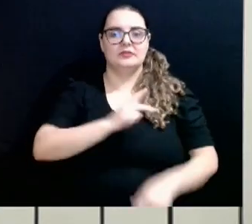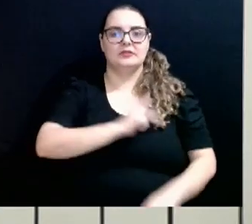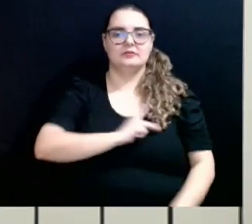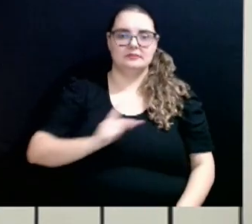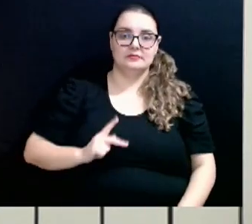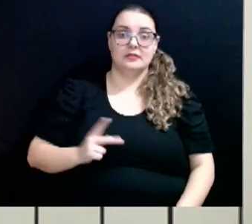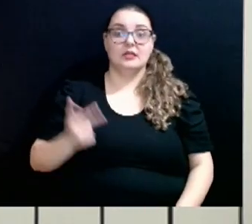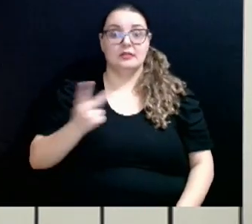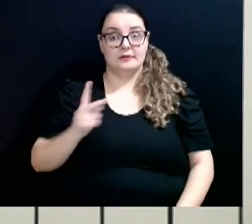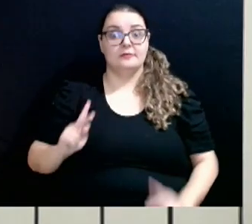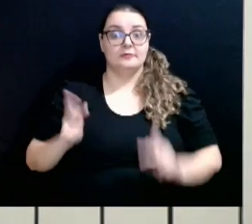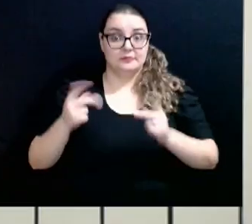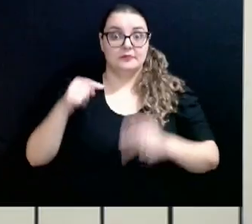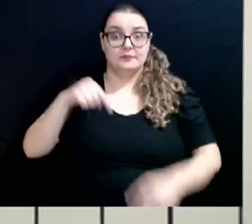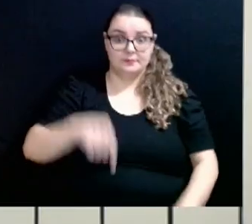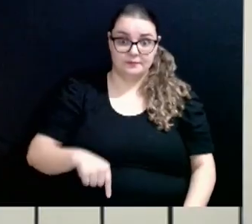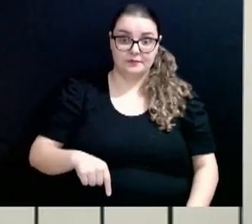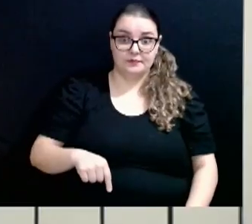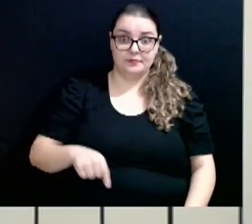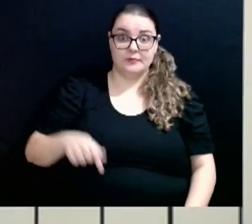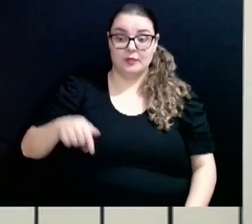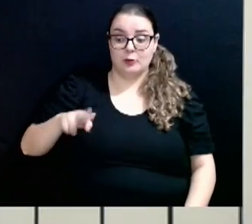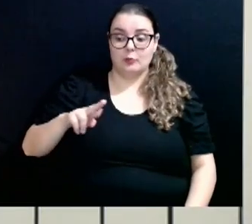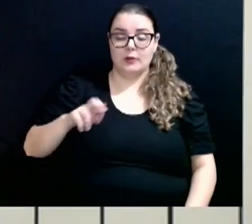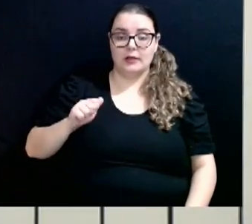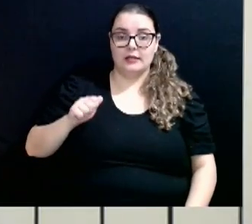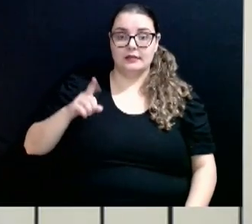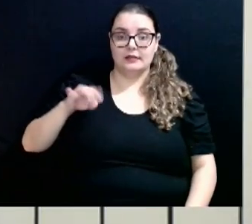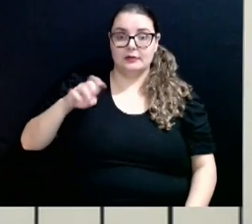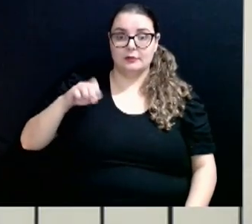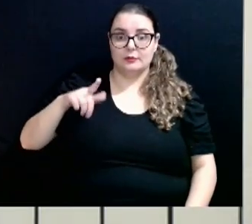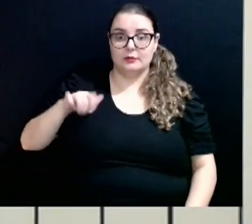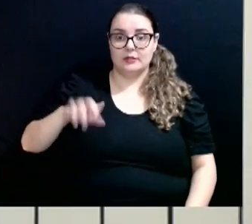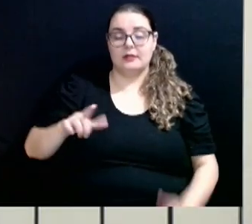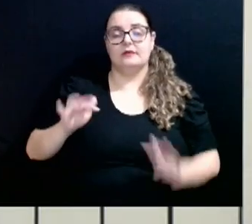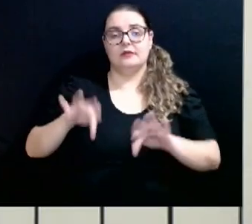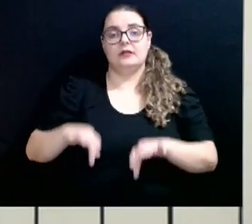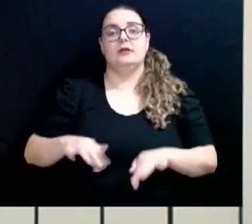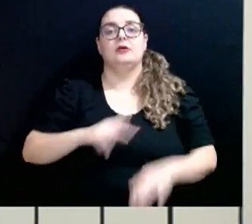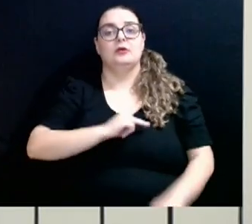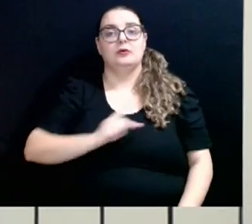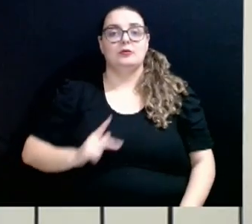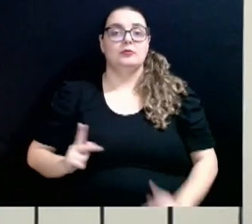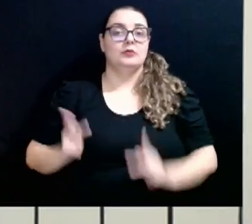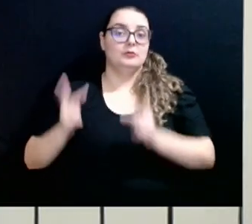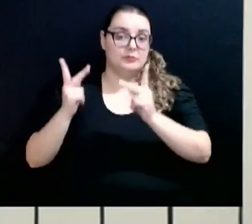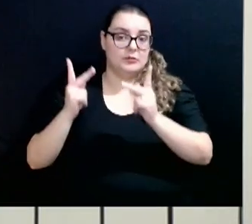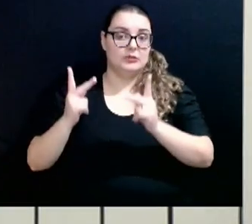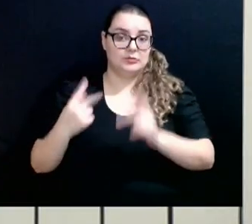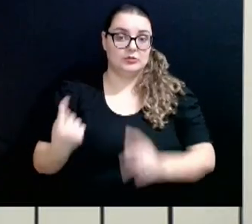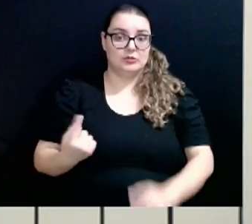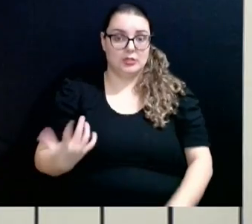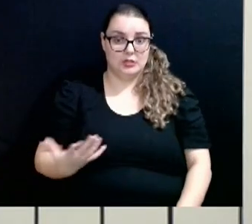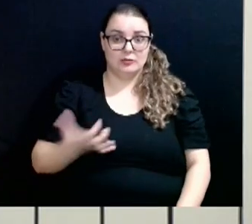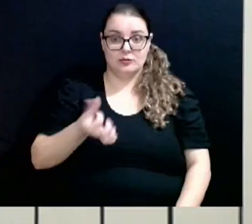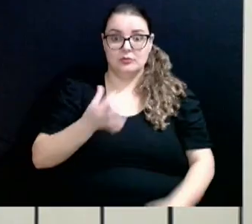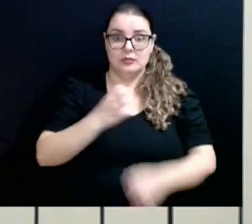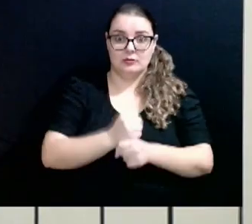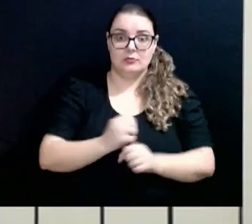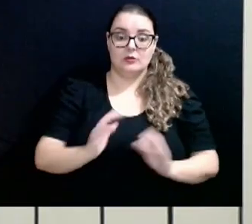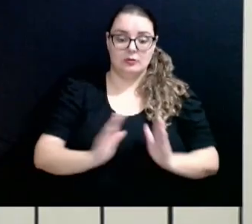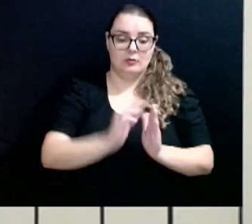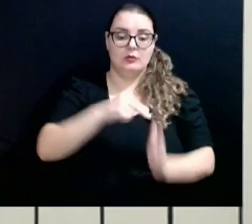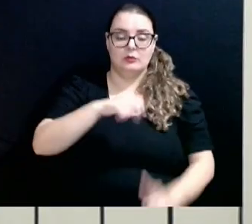vitória nesse quadrangular final. A Ponte é líder isolada com 6 pontos. E agora enfrenta o Náutico no